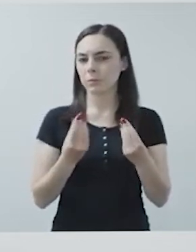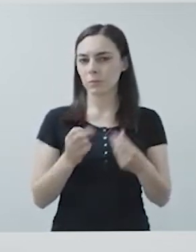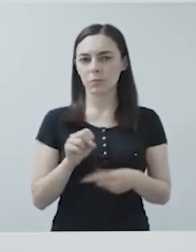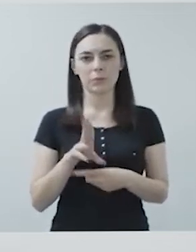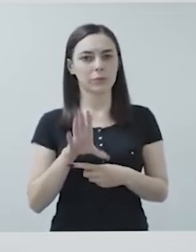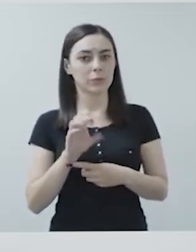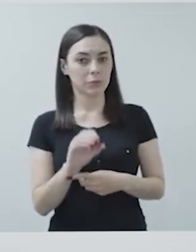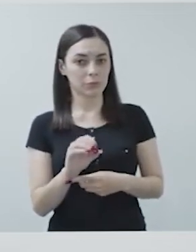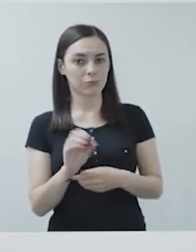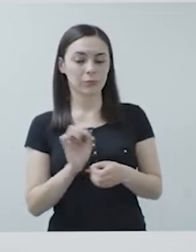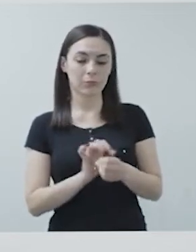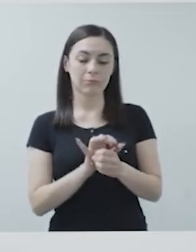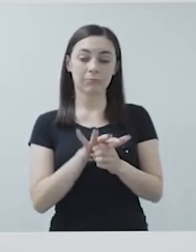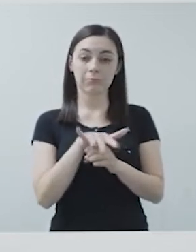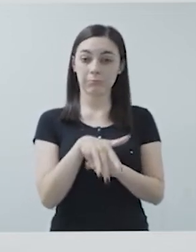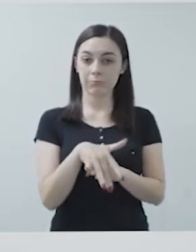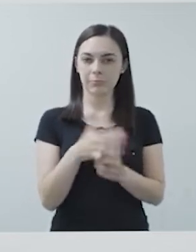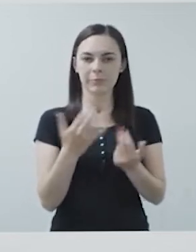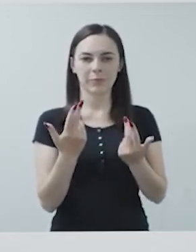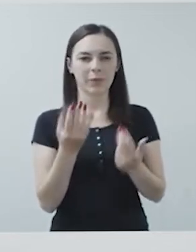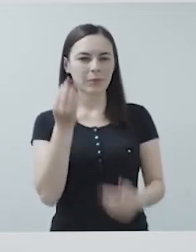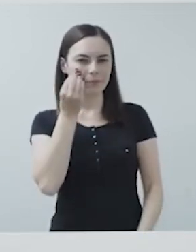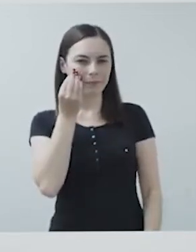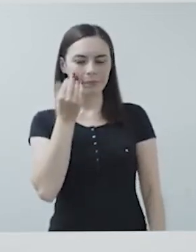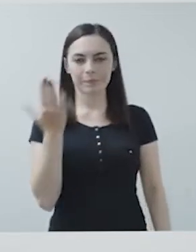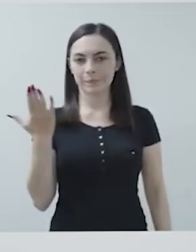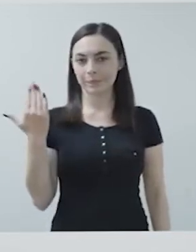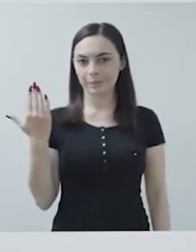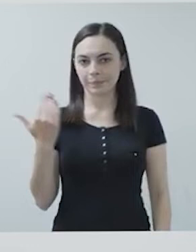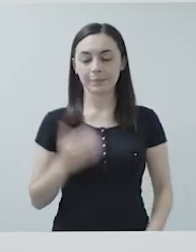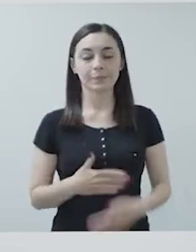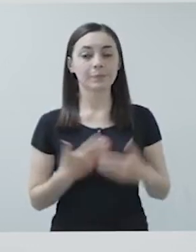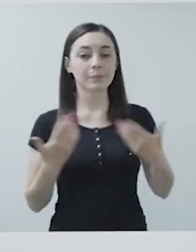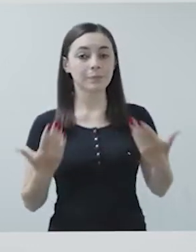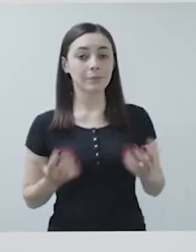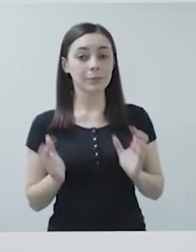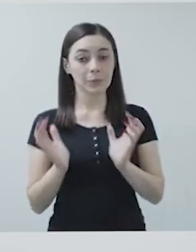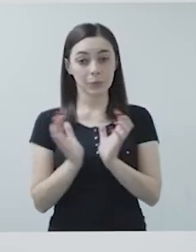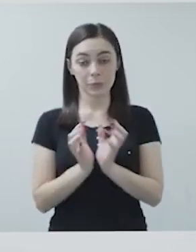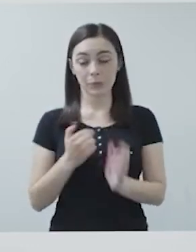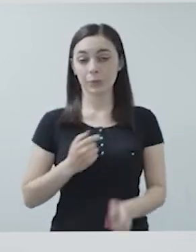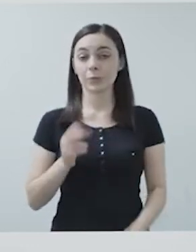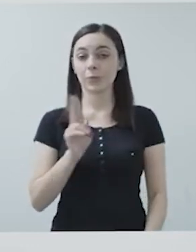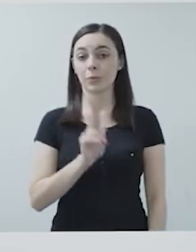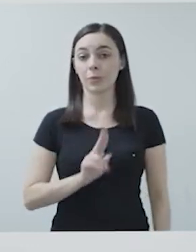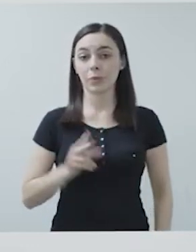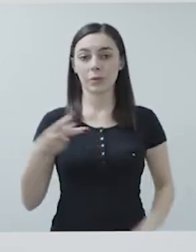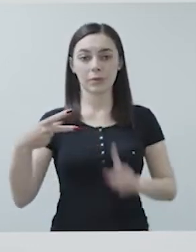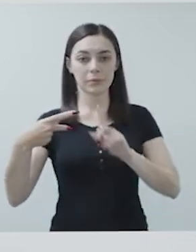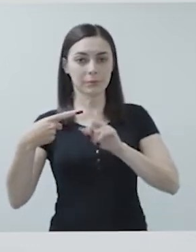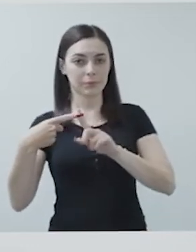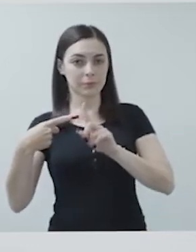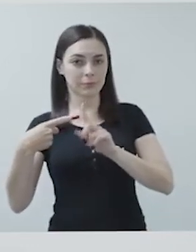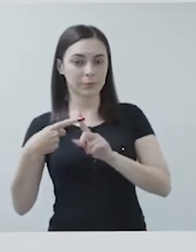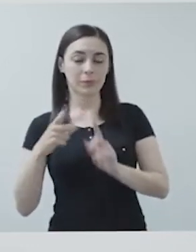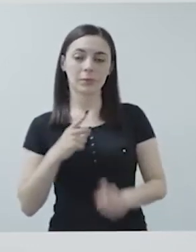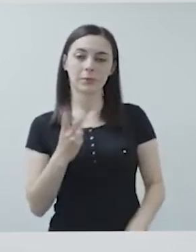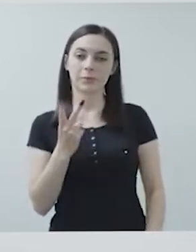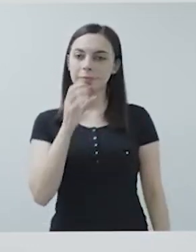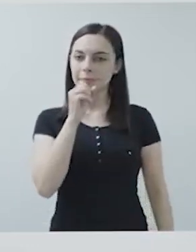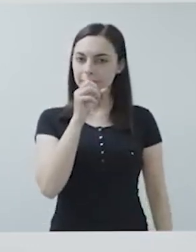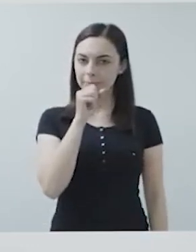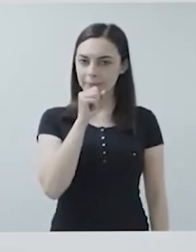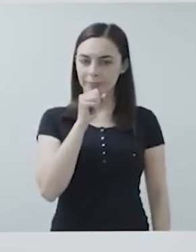vai transbordar, igual na nossa experiência. Então, o conjunto que eu vou usar é o número 1, com 2